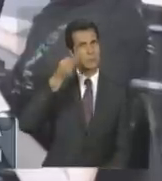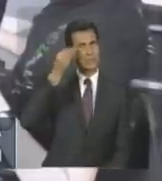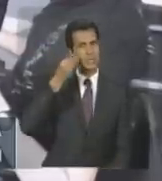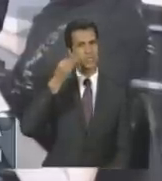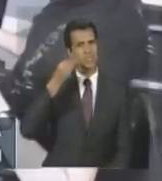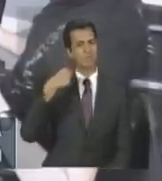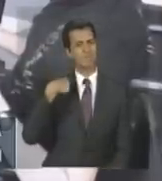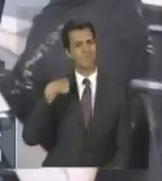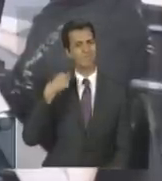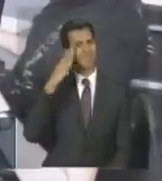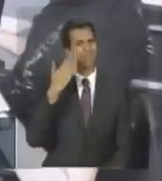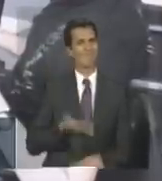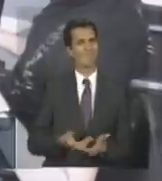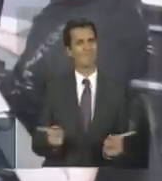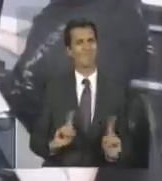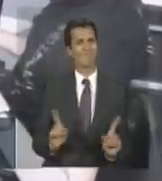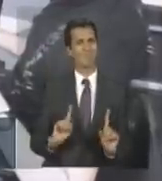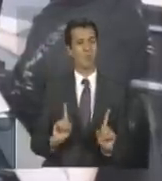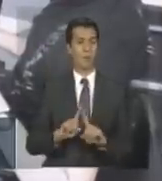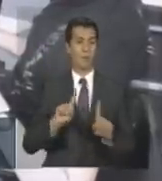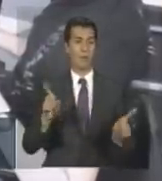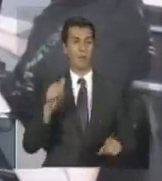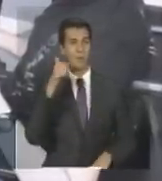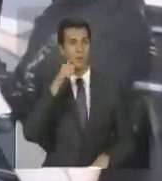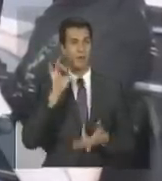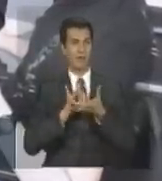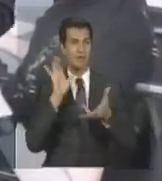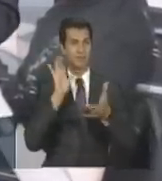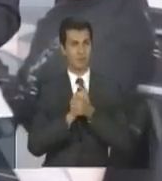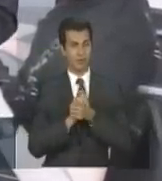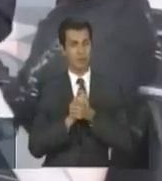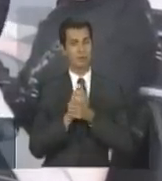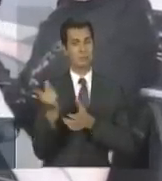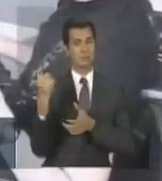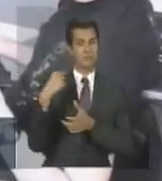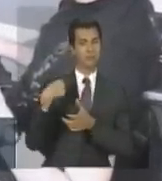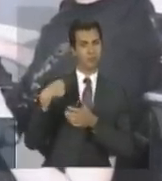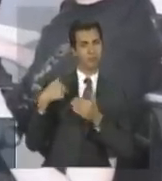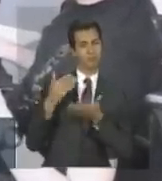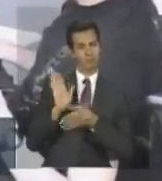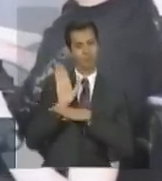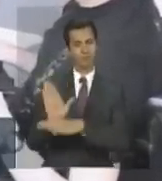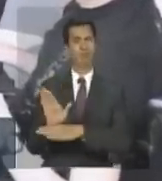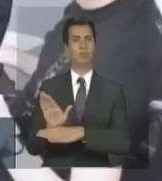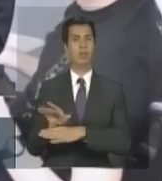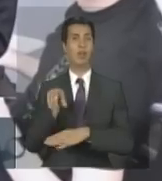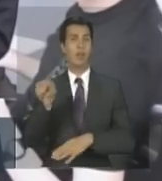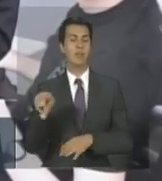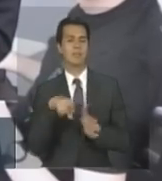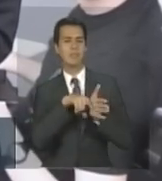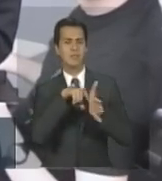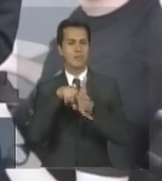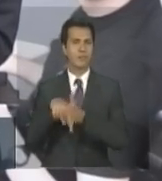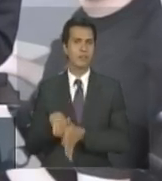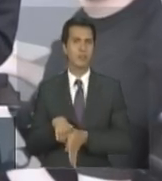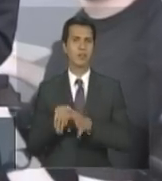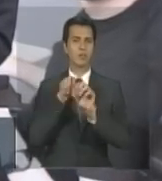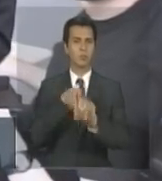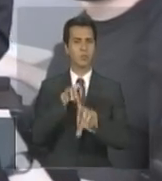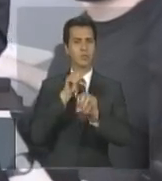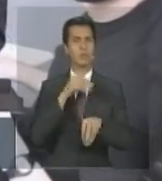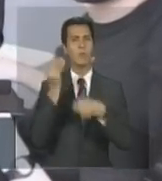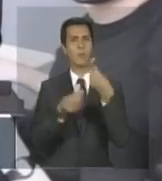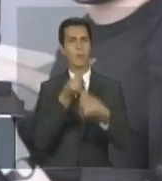né, da minha companheira. E ela, de um lado, passou a estudar os dados educacionais do setor